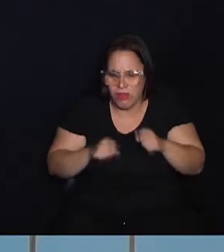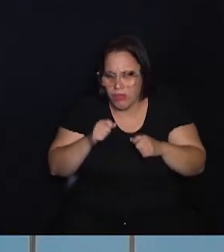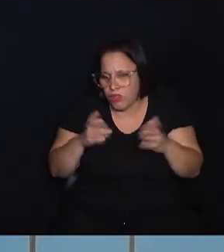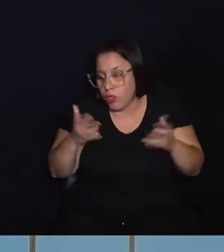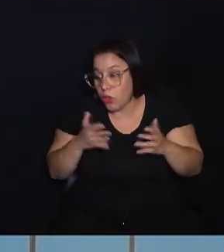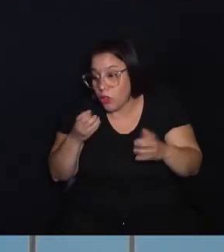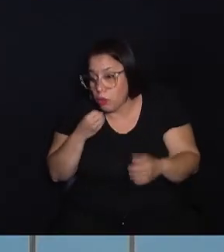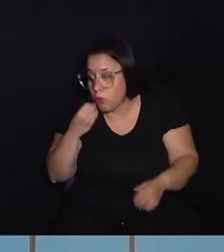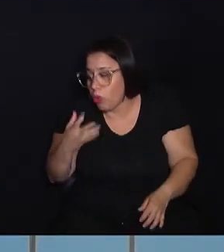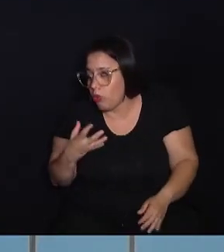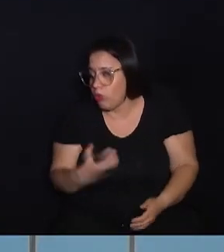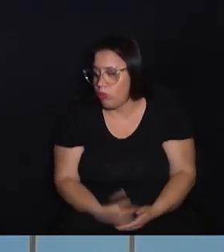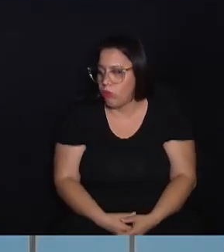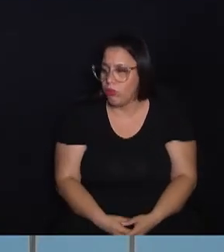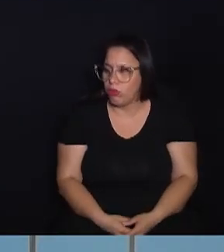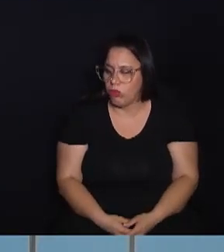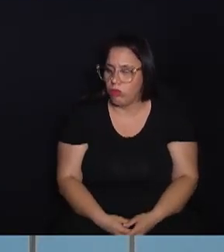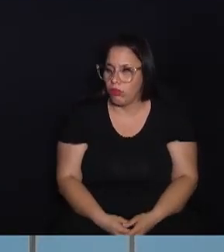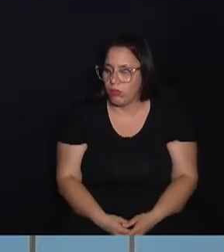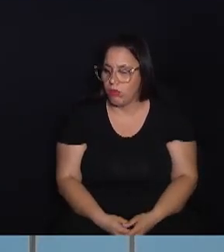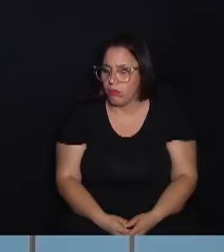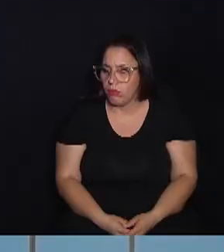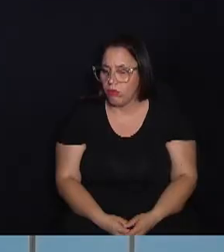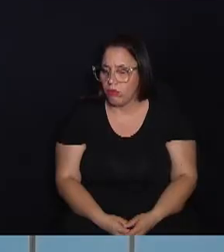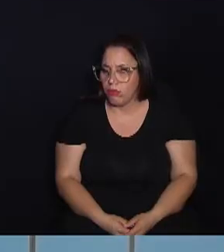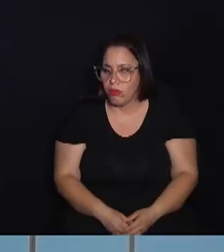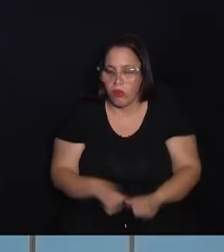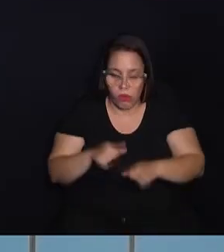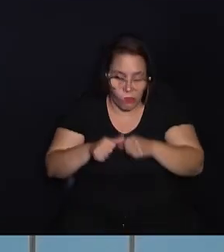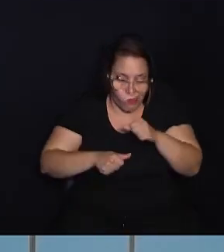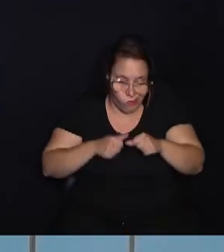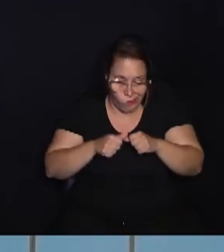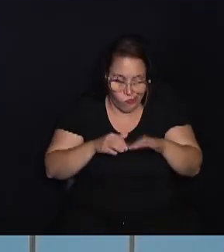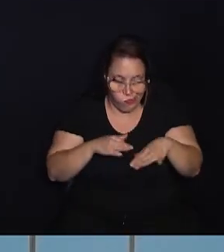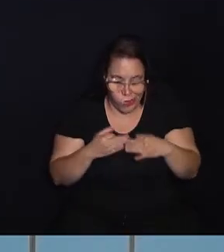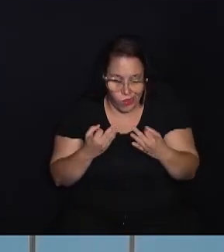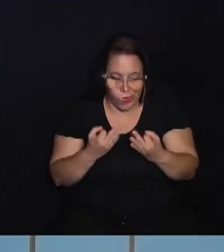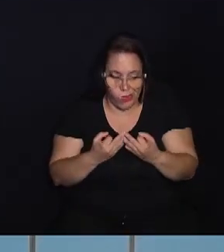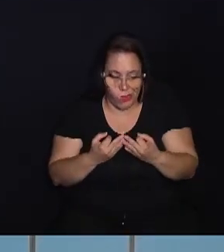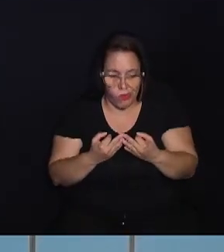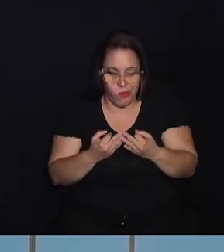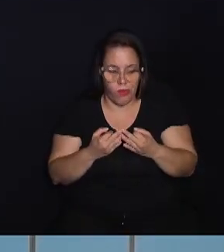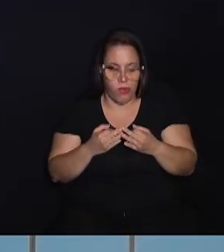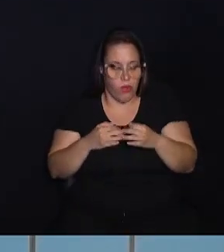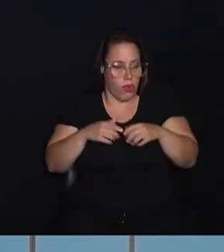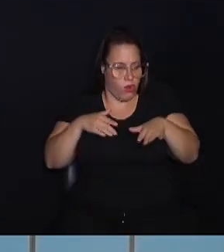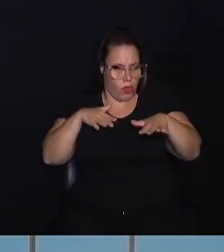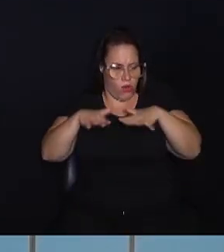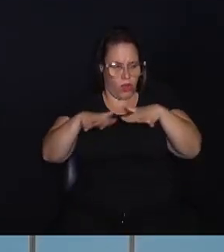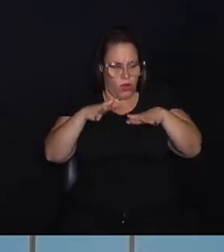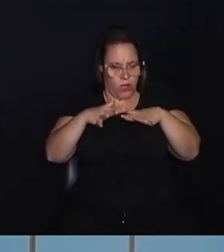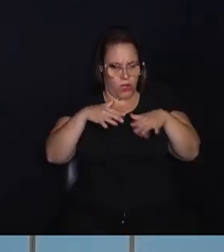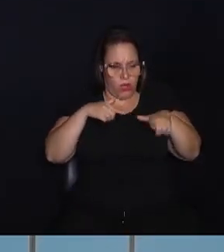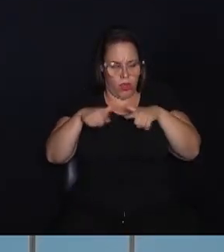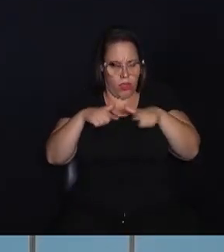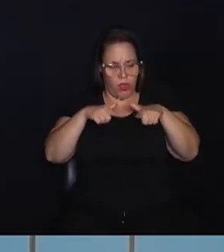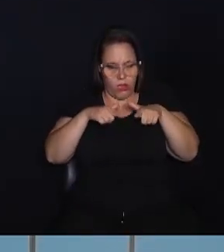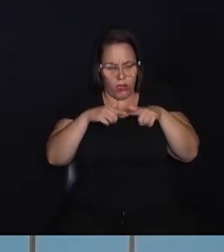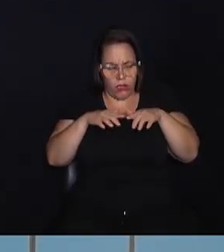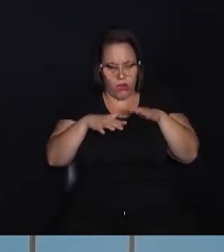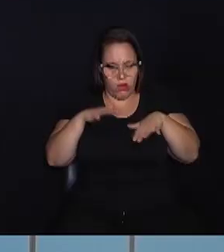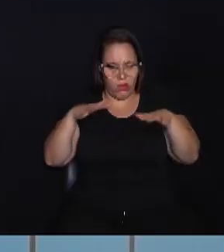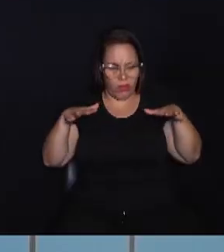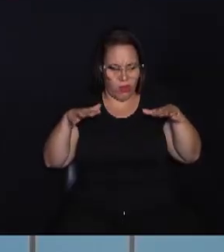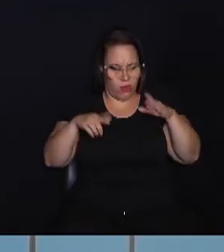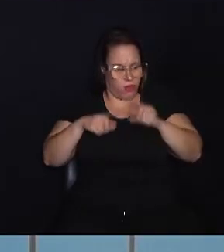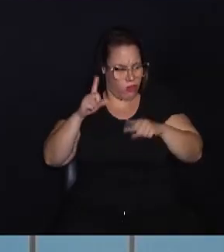benéfico. Né? Mudou a dinâmica das famílias, mudou a dinâmica do trabalho, mudou a dinâmica de uma